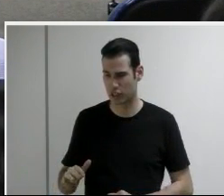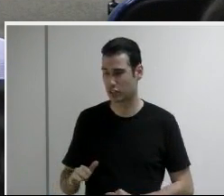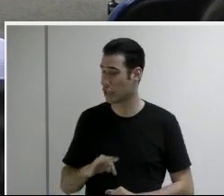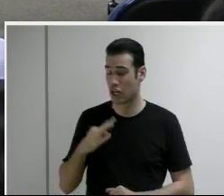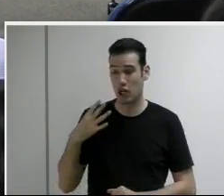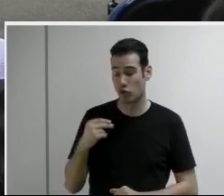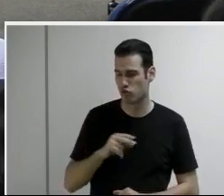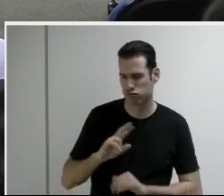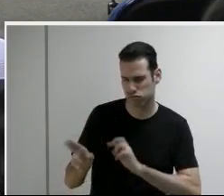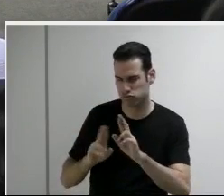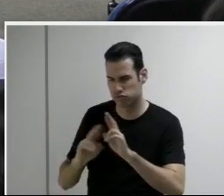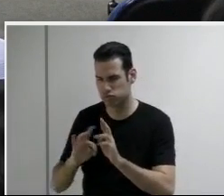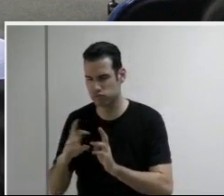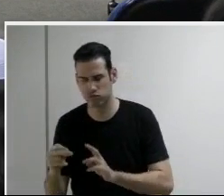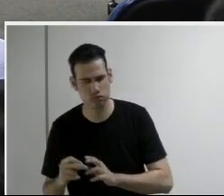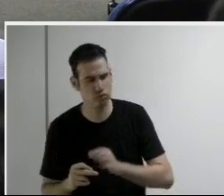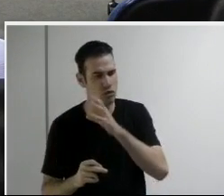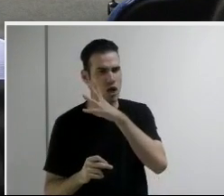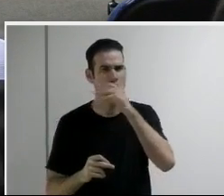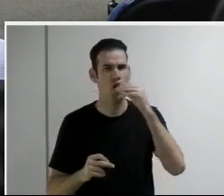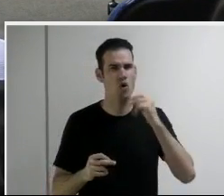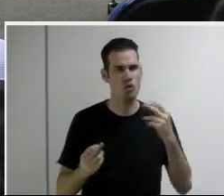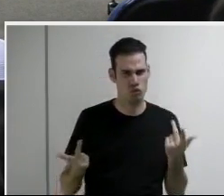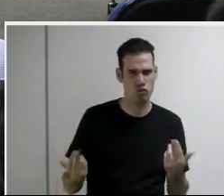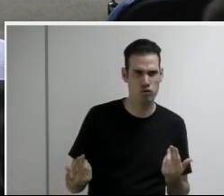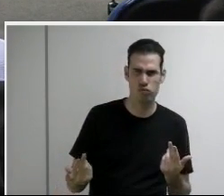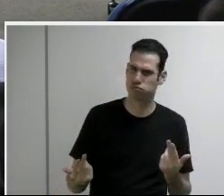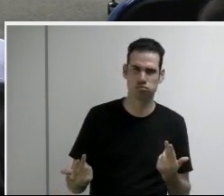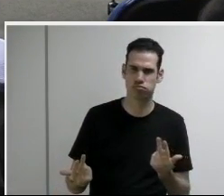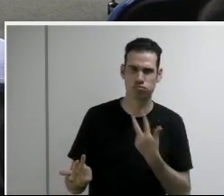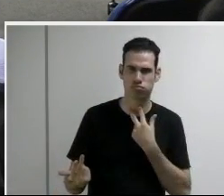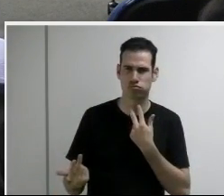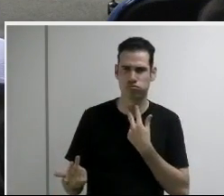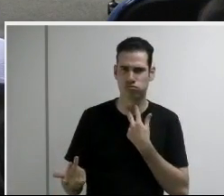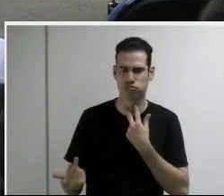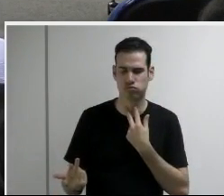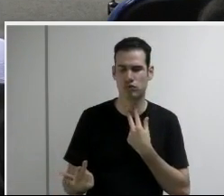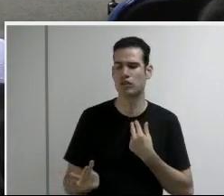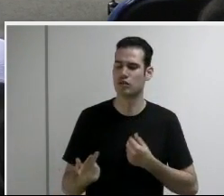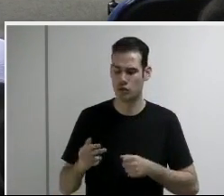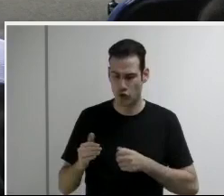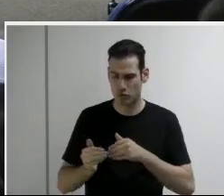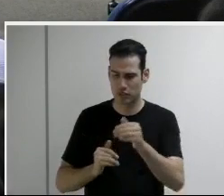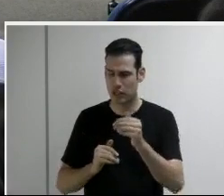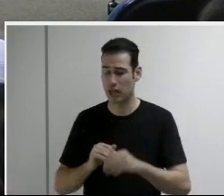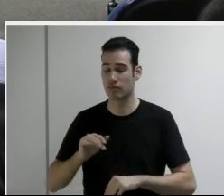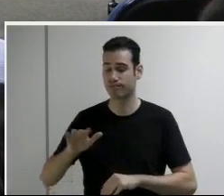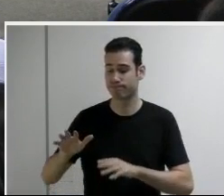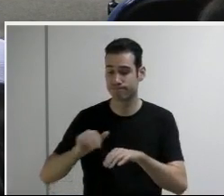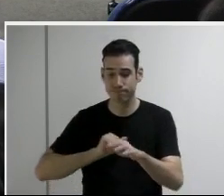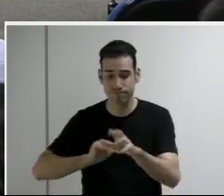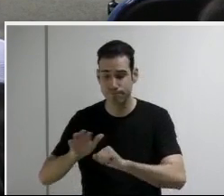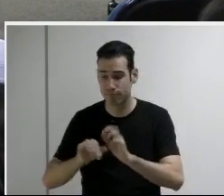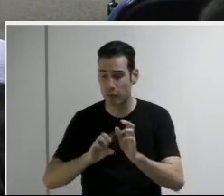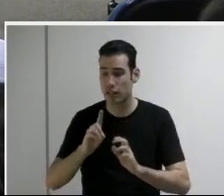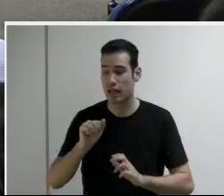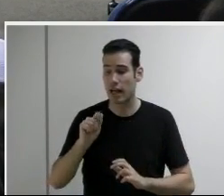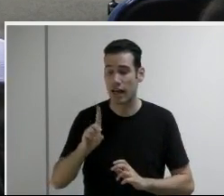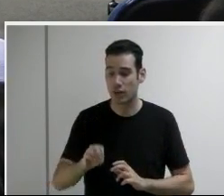de uma criança de um dado de um adulto. Então, quando for coletado dados de criança, ele tem que ser usado uma vez, preferentemente sem